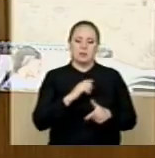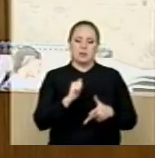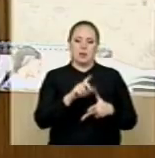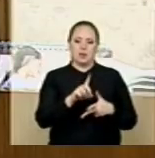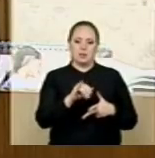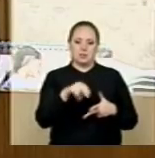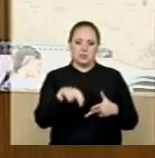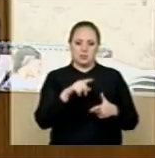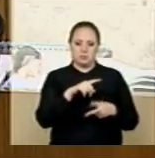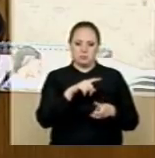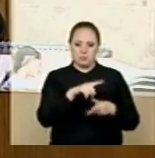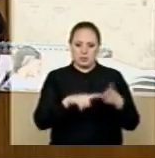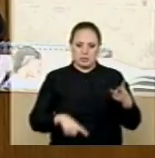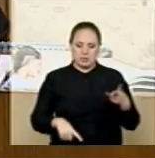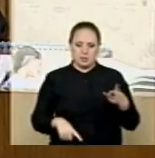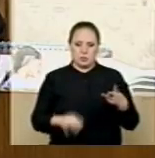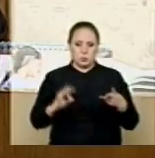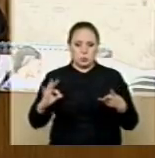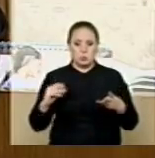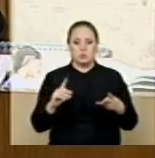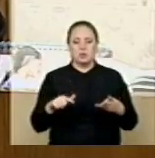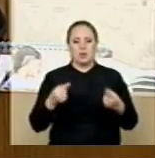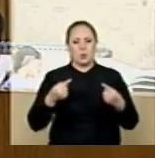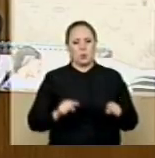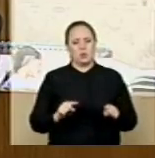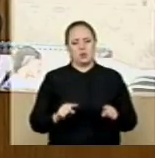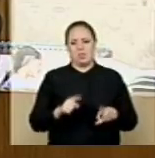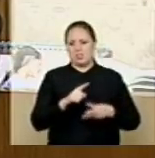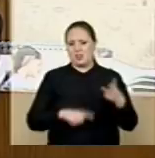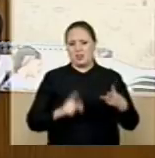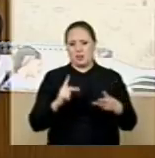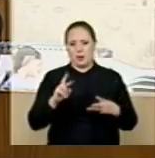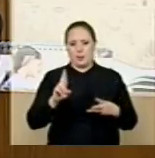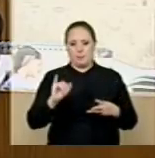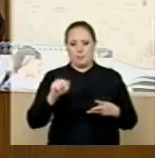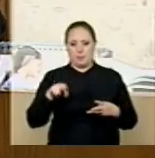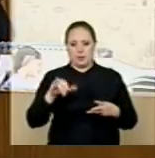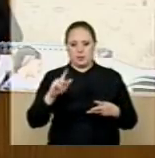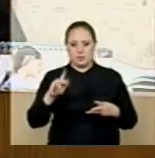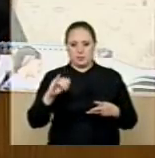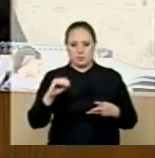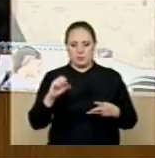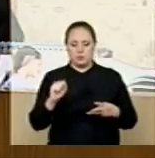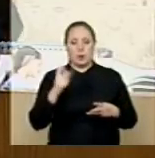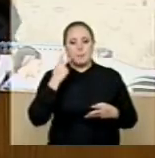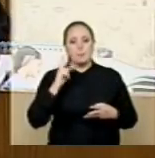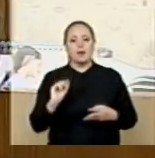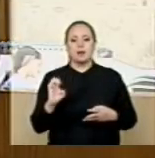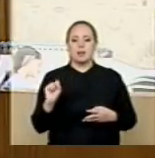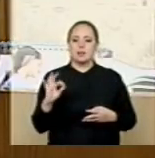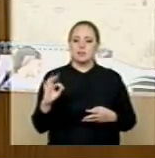diretas, elas todas ferem 3 princípios relevantes para o Estado Democrático de